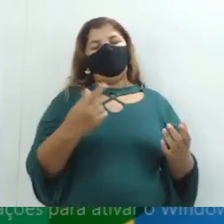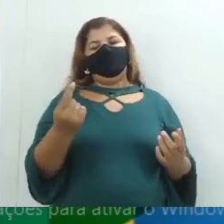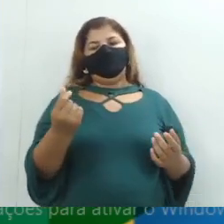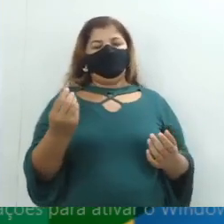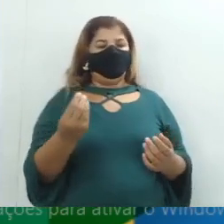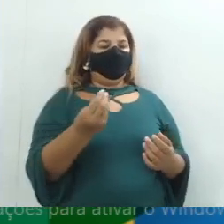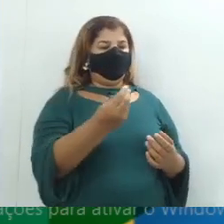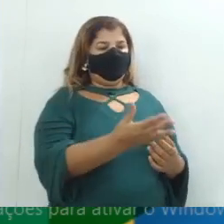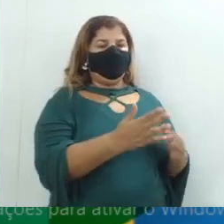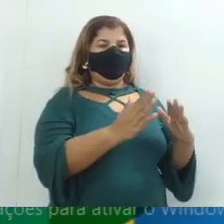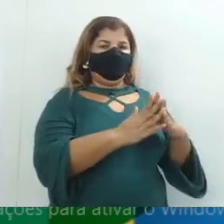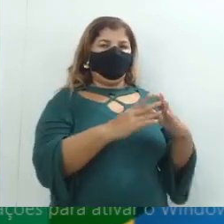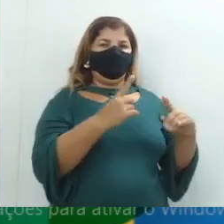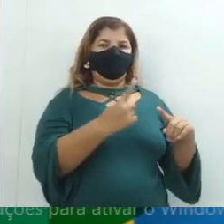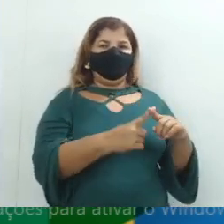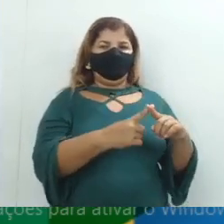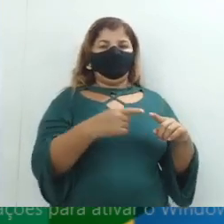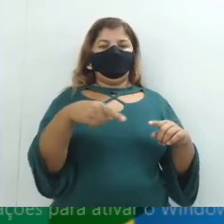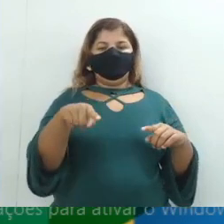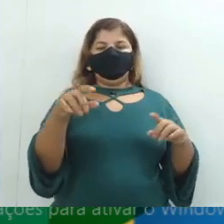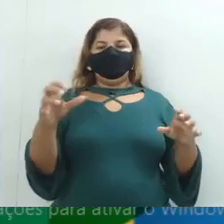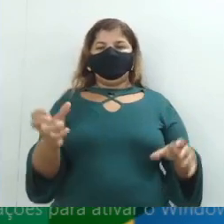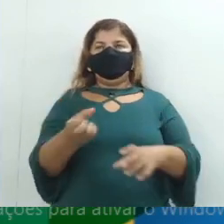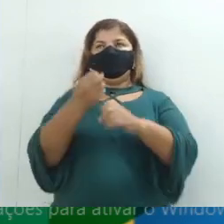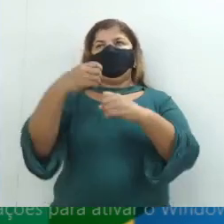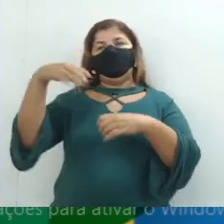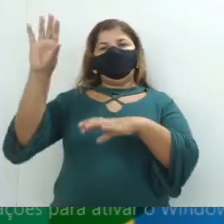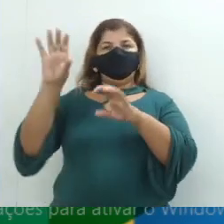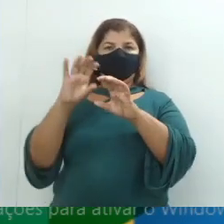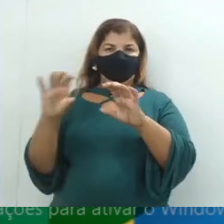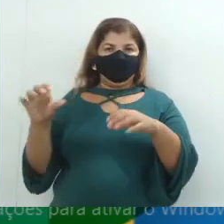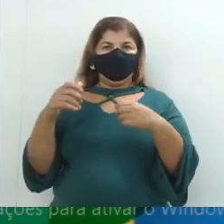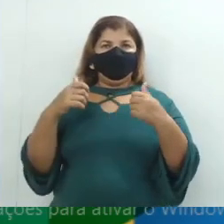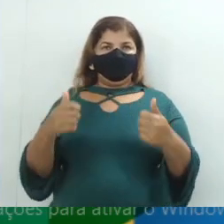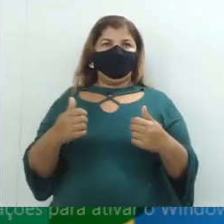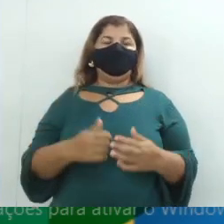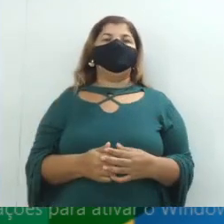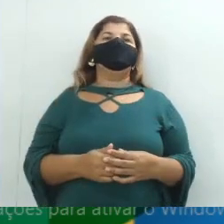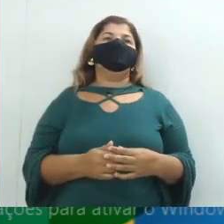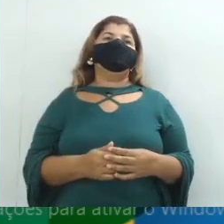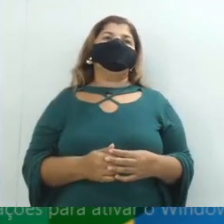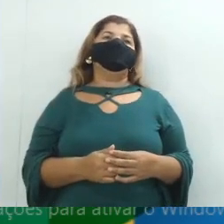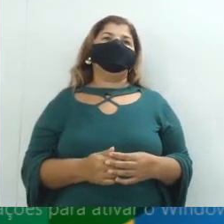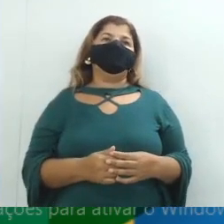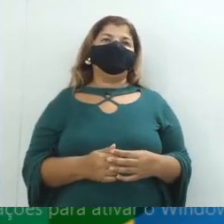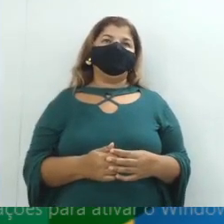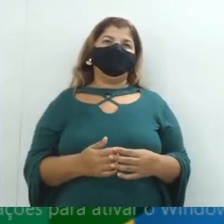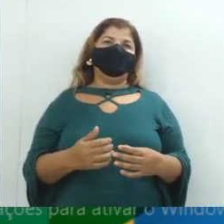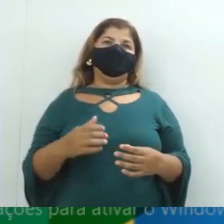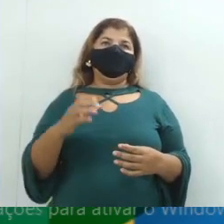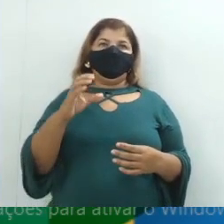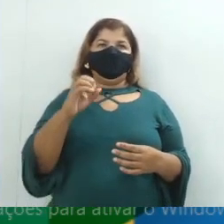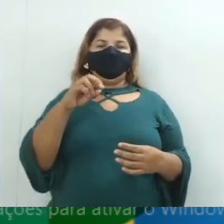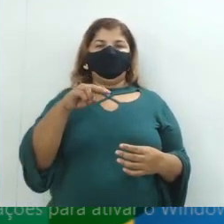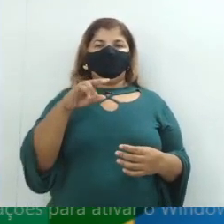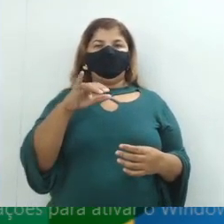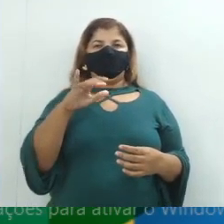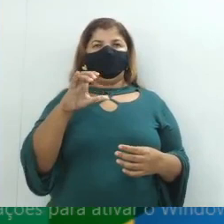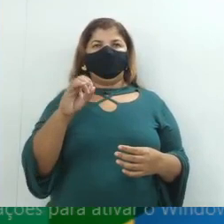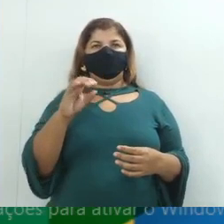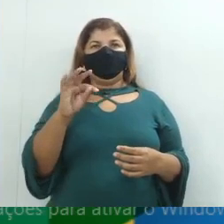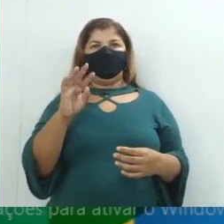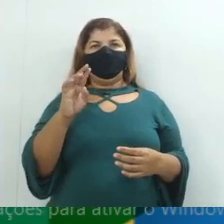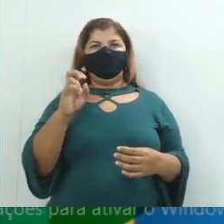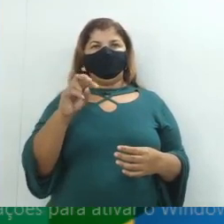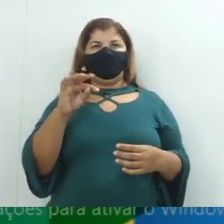material para que aquela alma fosse libertada. Próxima questão. O Concílio de Trento, uma das medidas